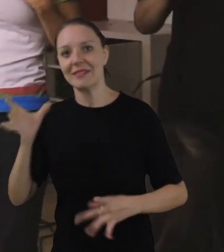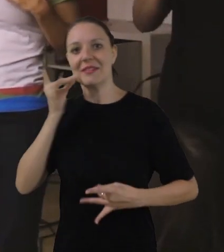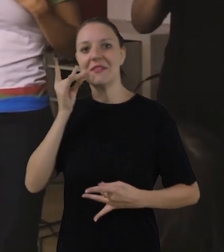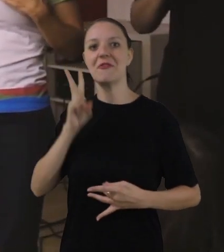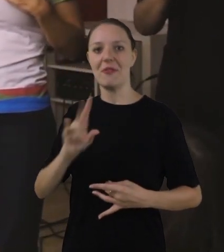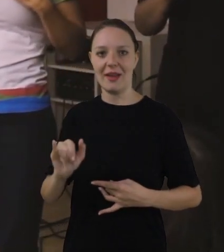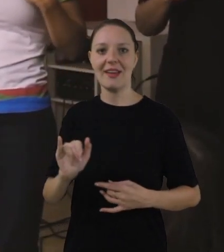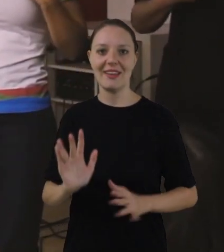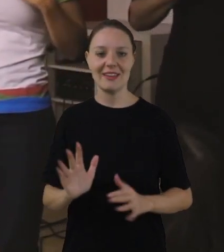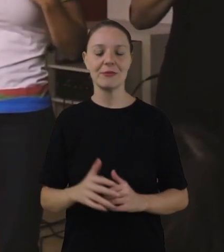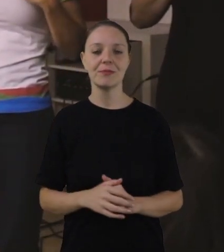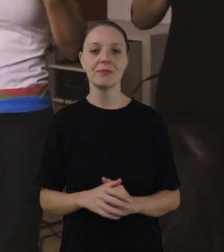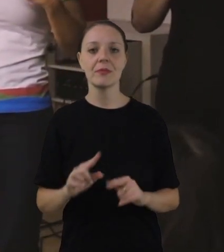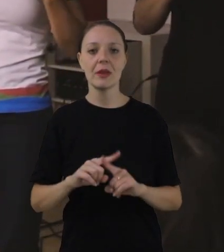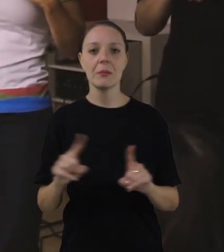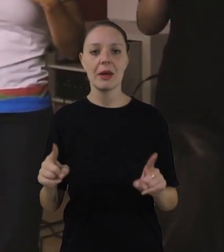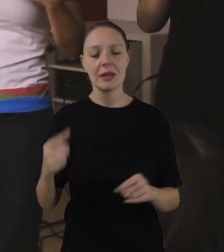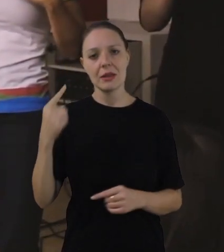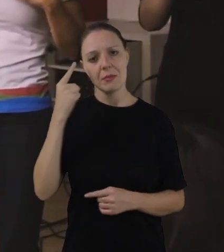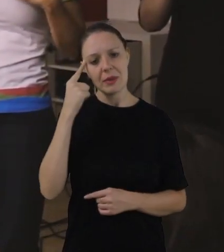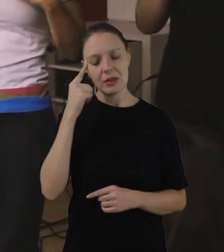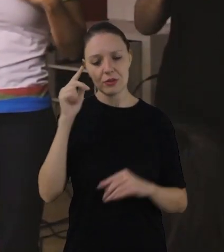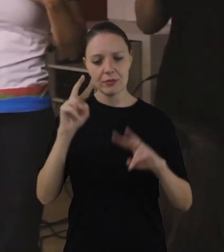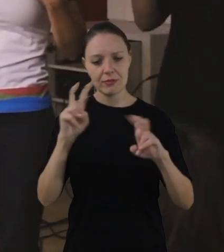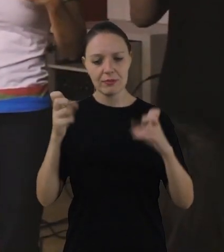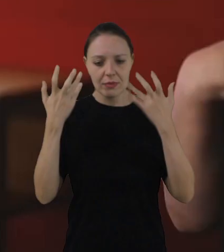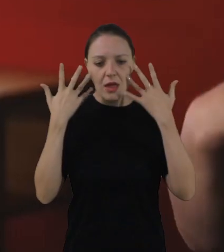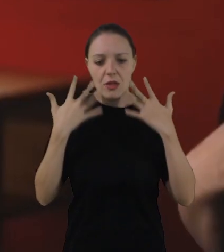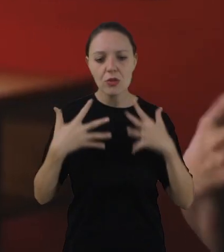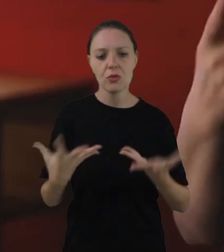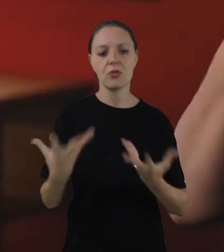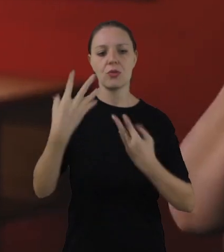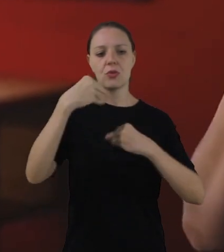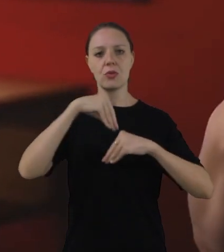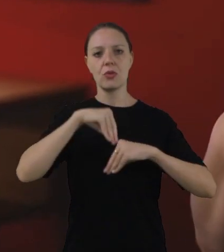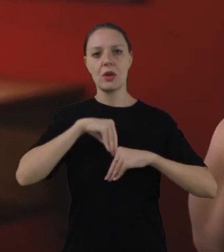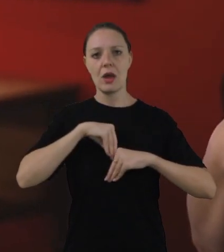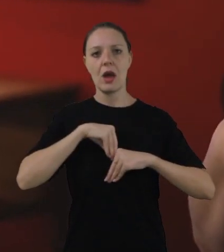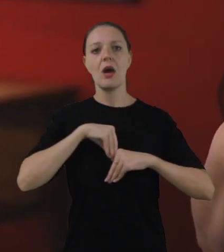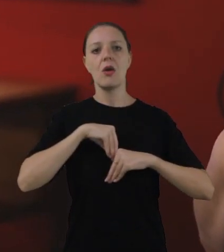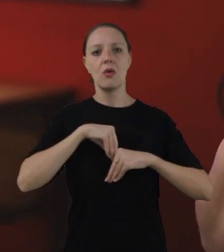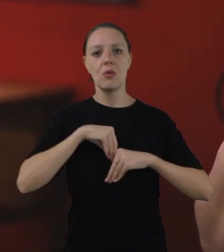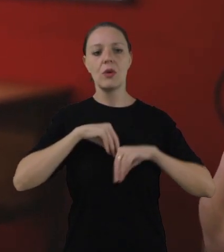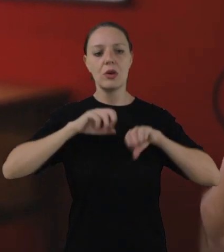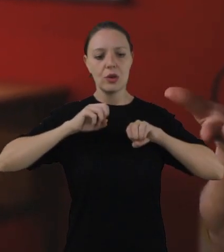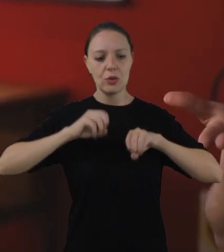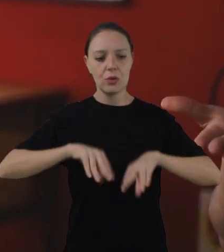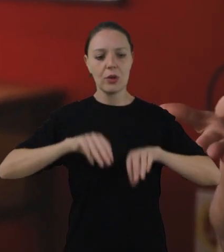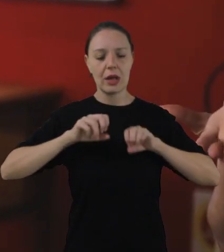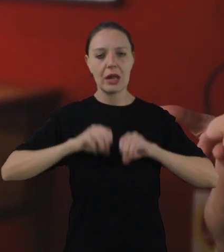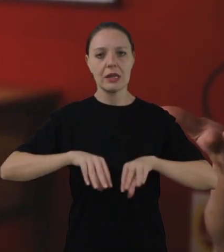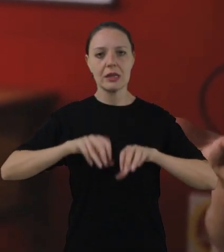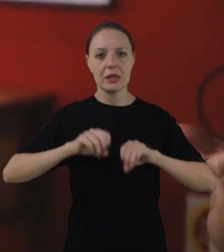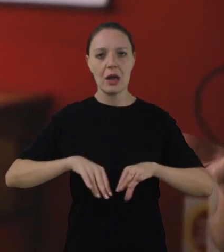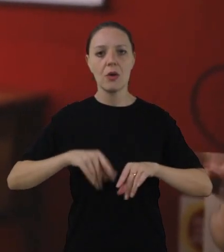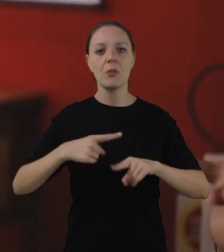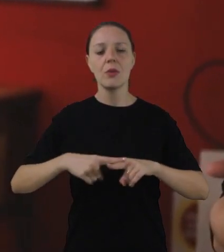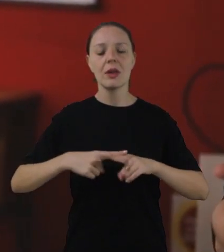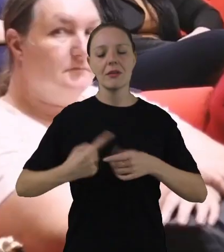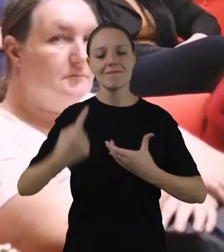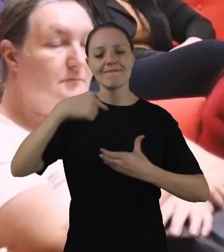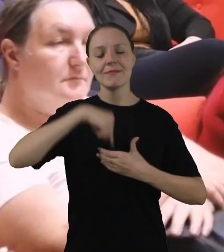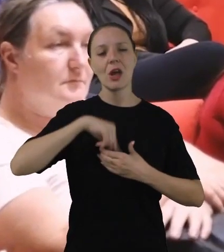eu carrego dentro de mim sempre a inquietação que eu acho que é natural as pessoas que acabam escrevendo, né? Eu sempre fui